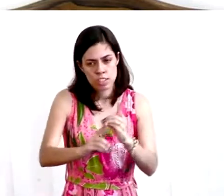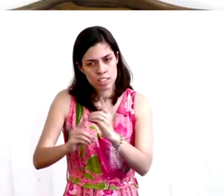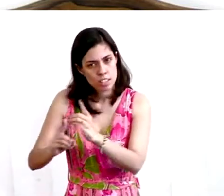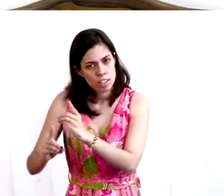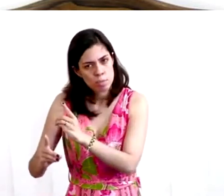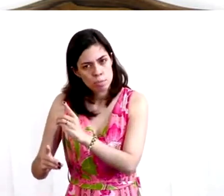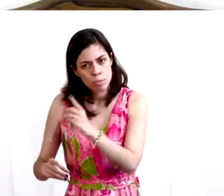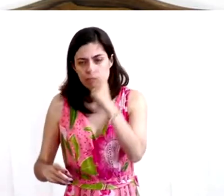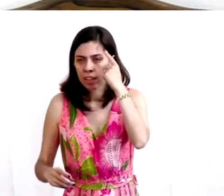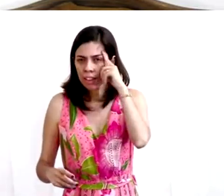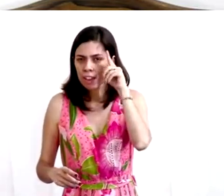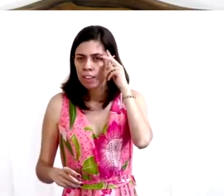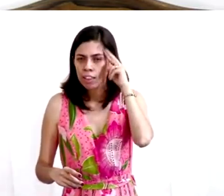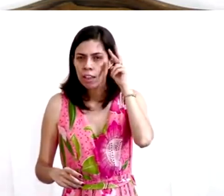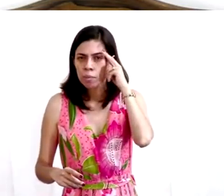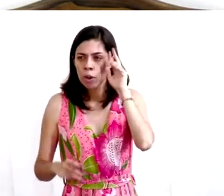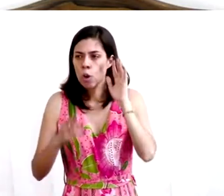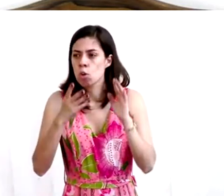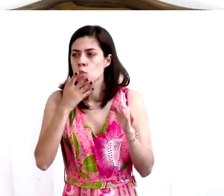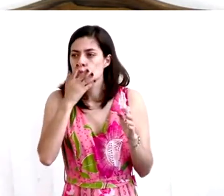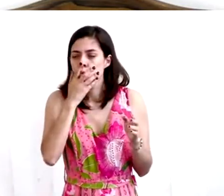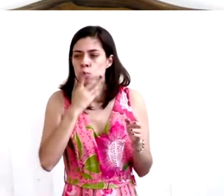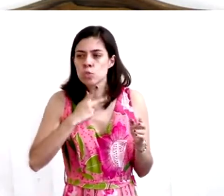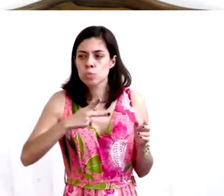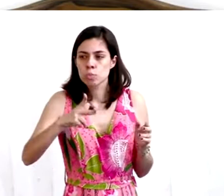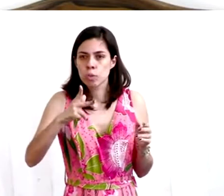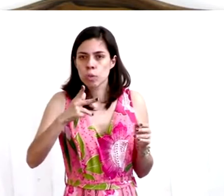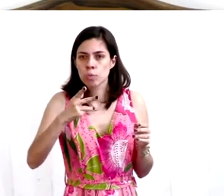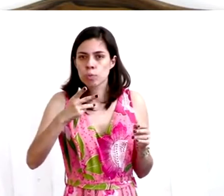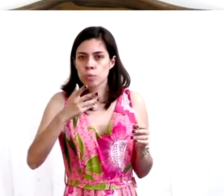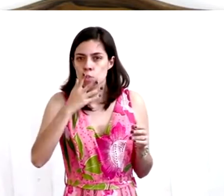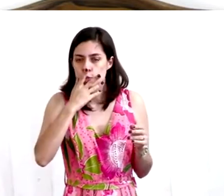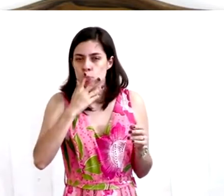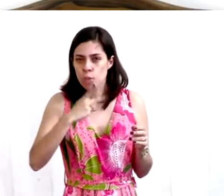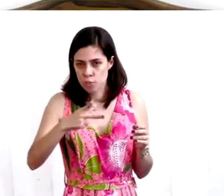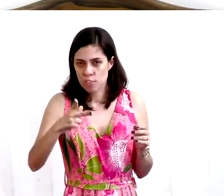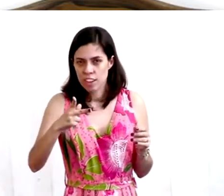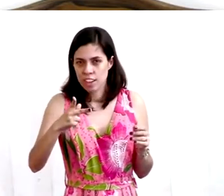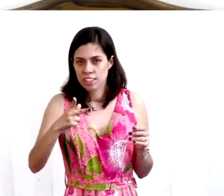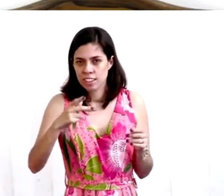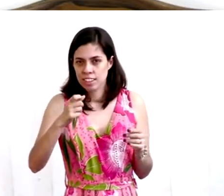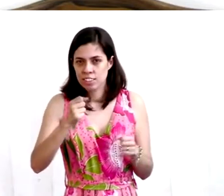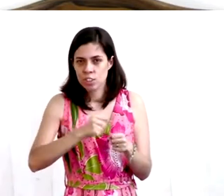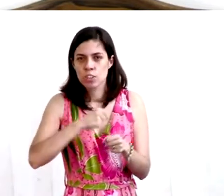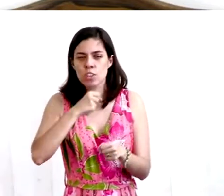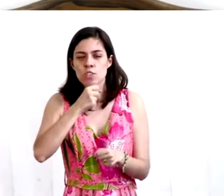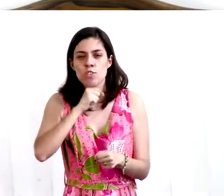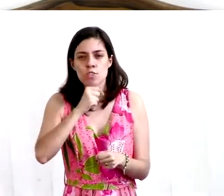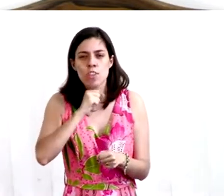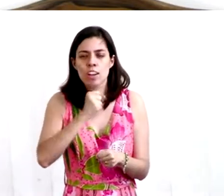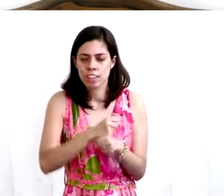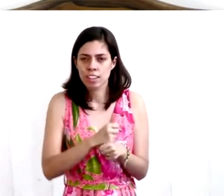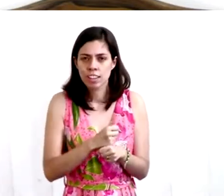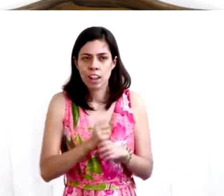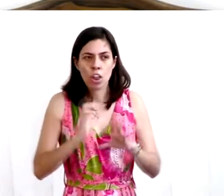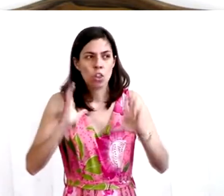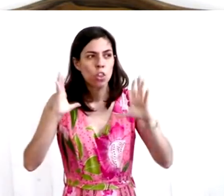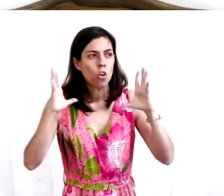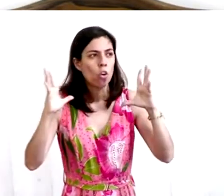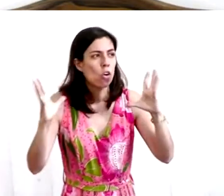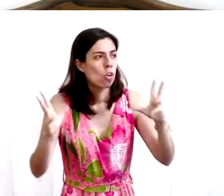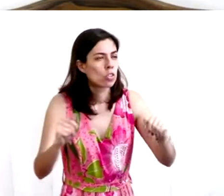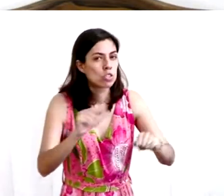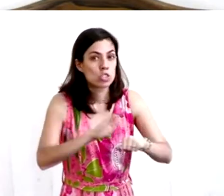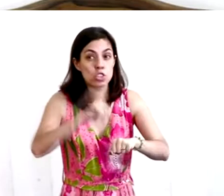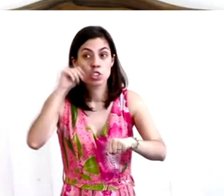história, até que eu e você fomos chamados. Essa talvez seja a maior beleza da passagem para mim. O